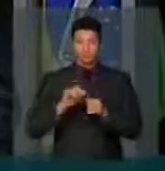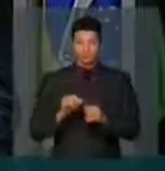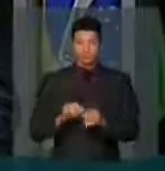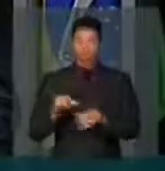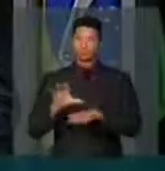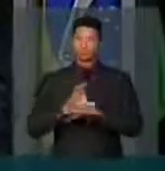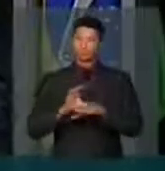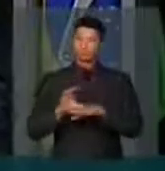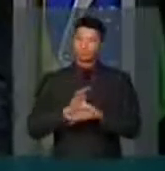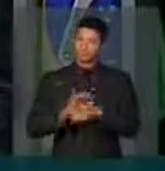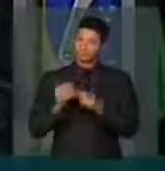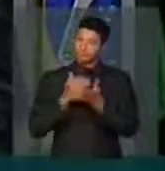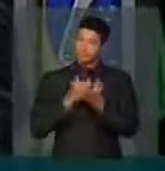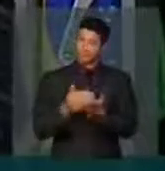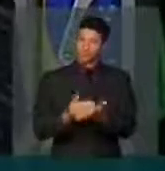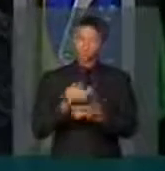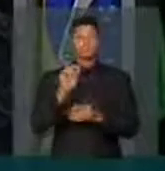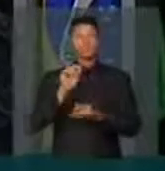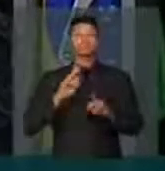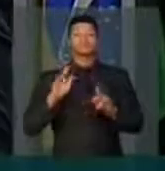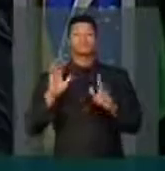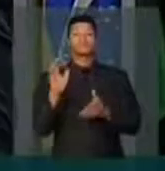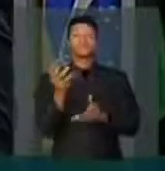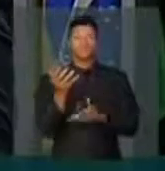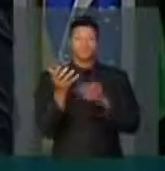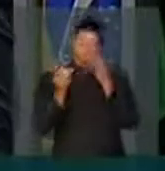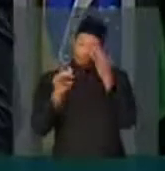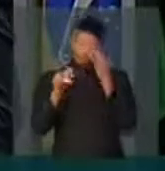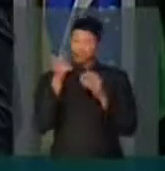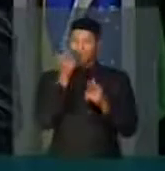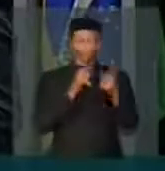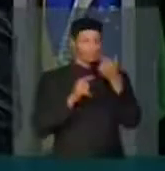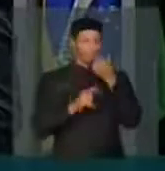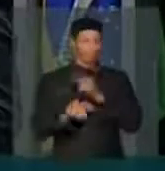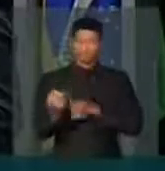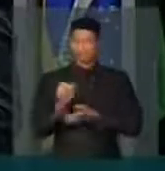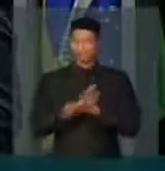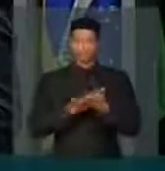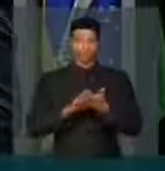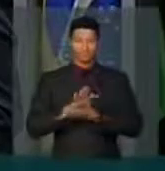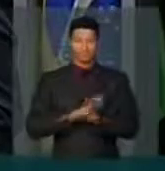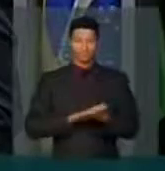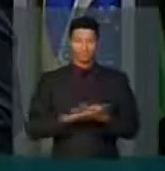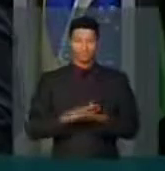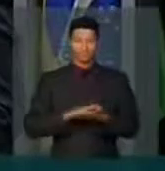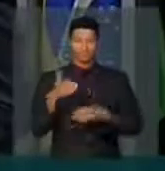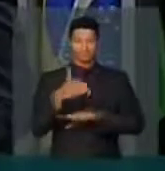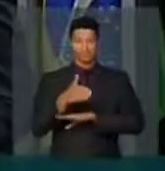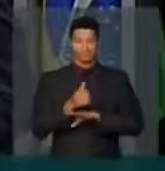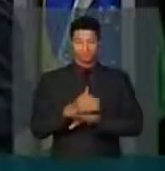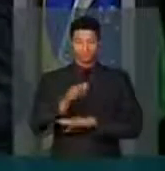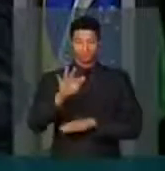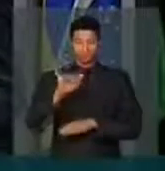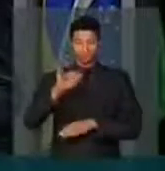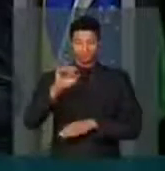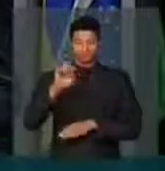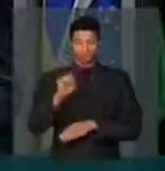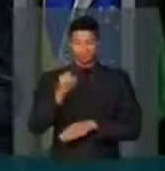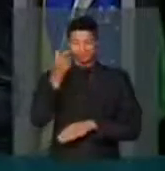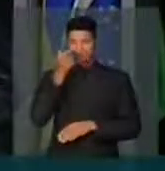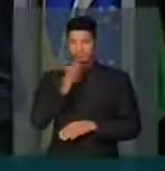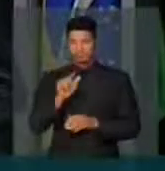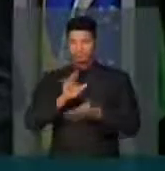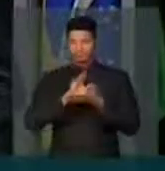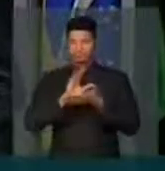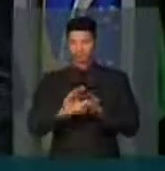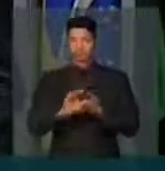aquele curso que ele iniciou, o que aconteceu? Ele não consegue acessar o FIES, não consegue